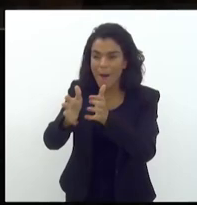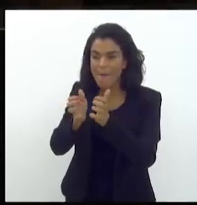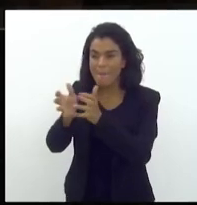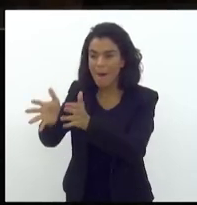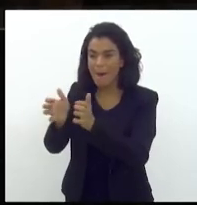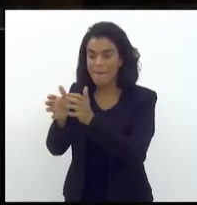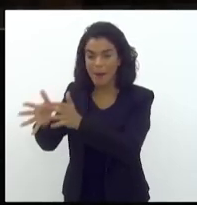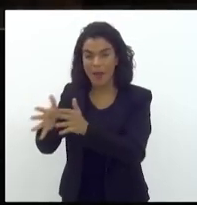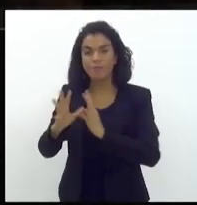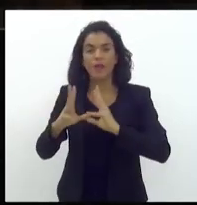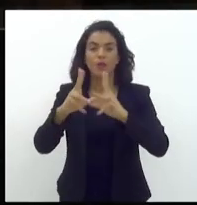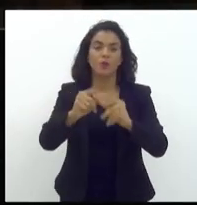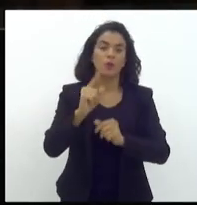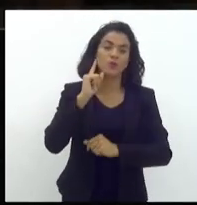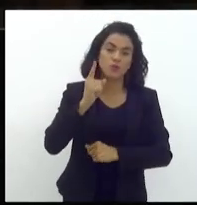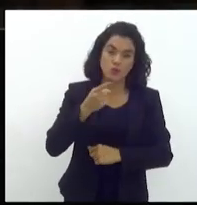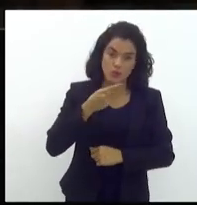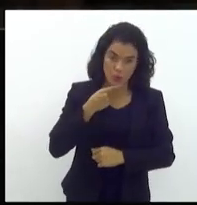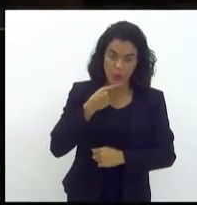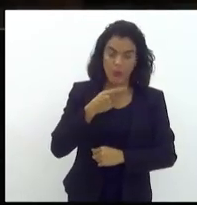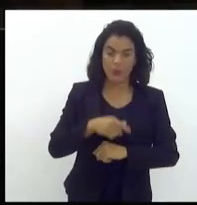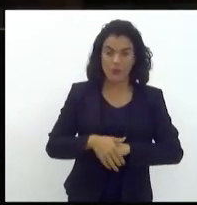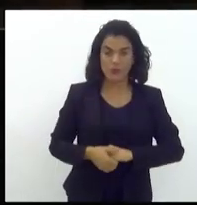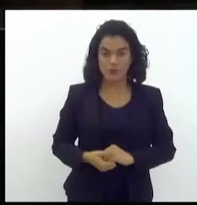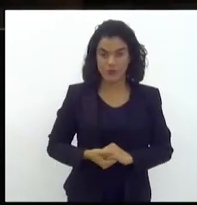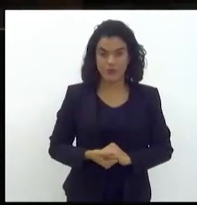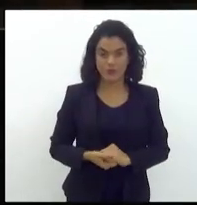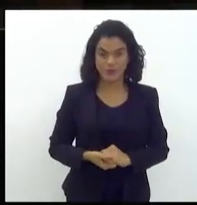aos deficientes auditivos